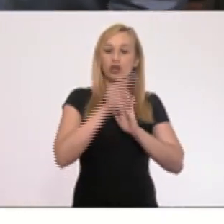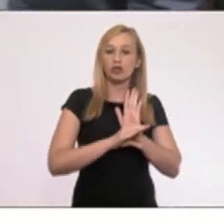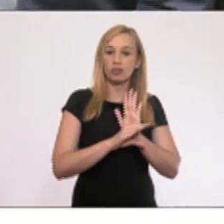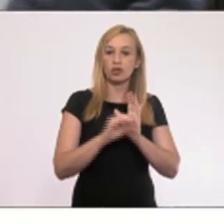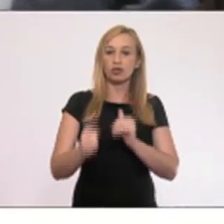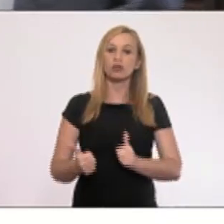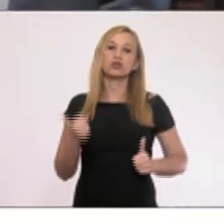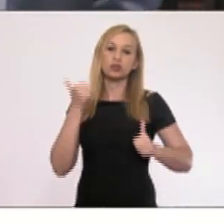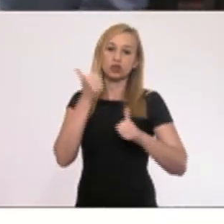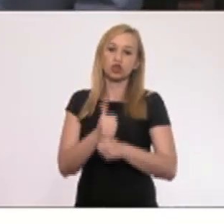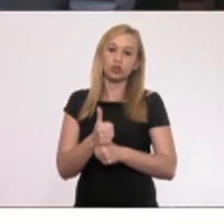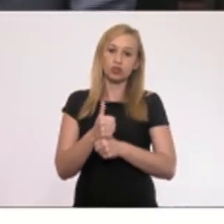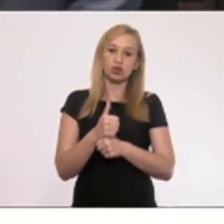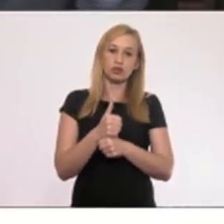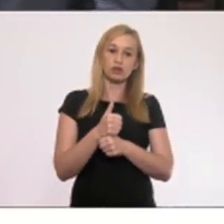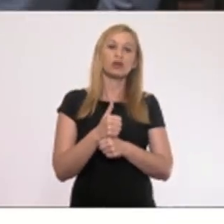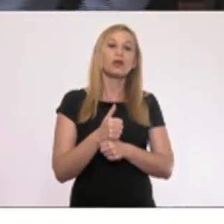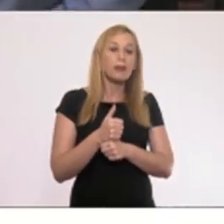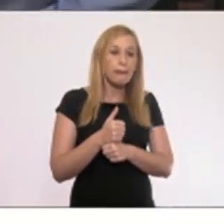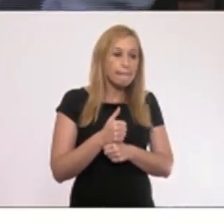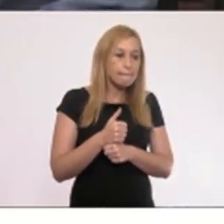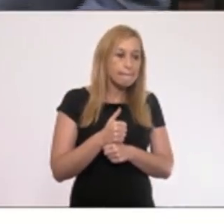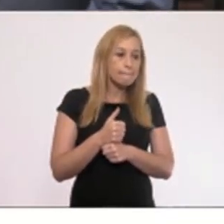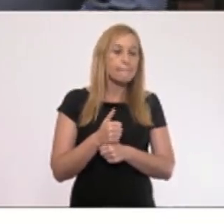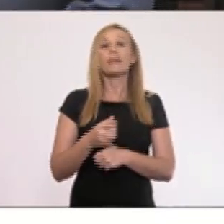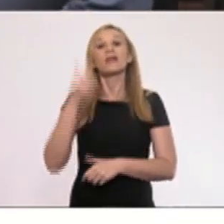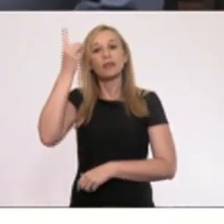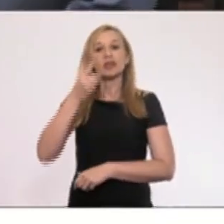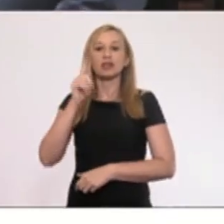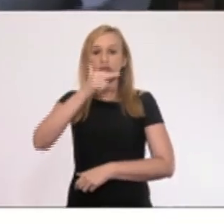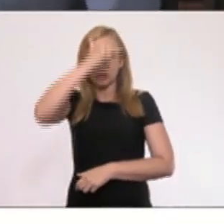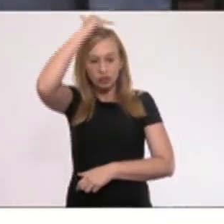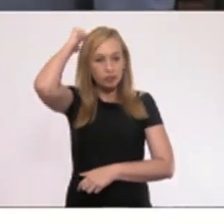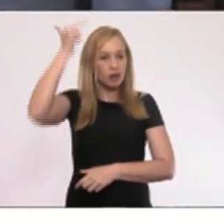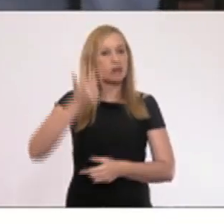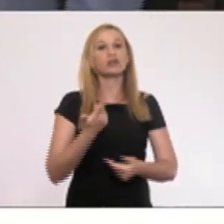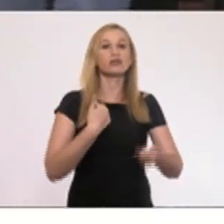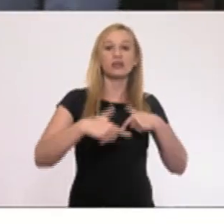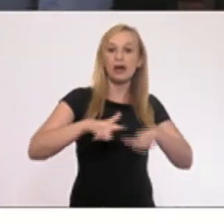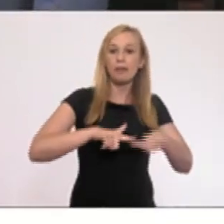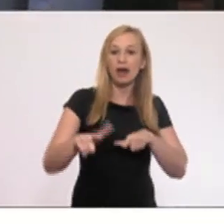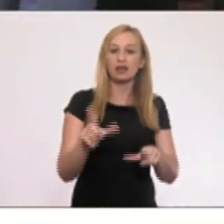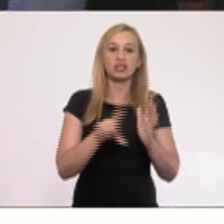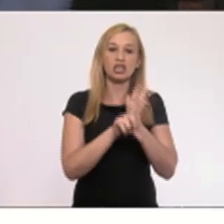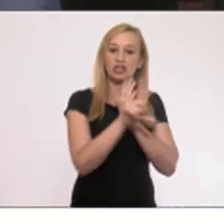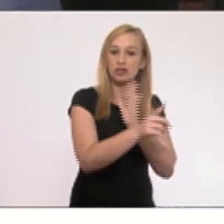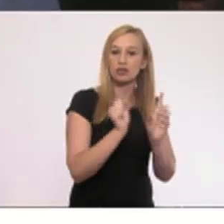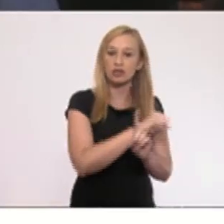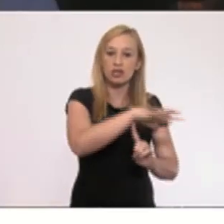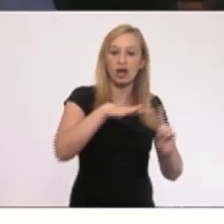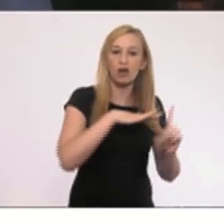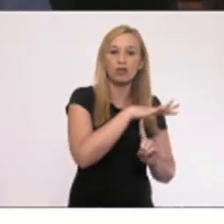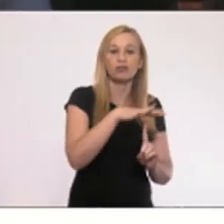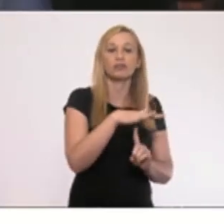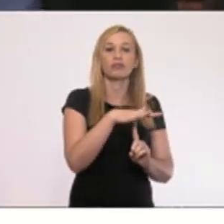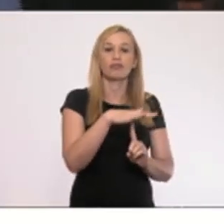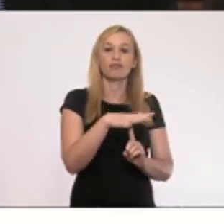por substitutivo do deputado Luiz Paulo, de Trabalho, Legislação Social e Seguridade Social,